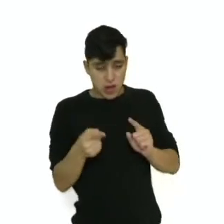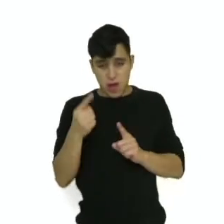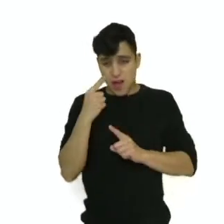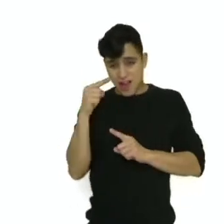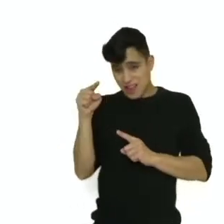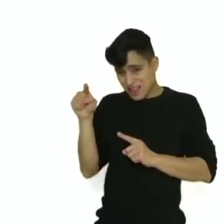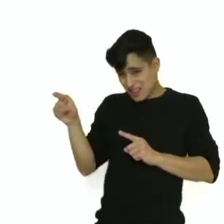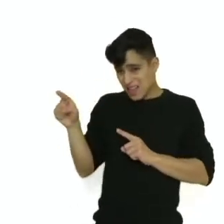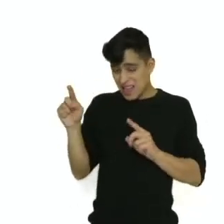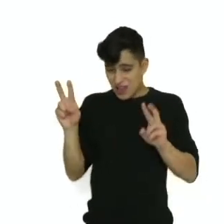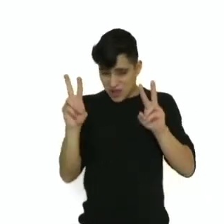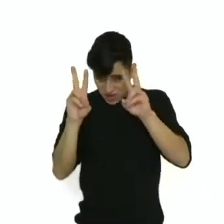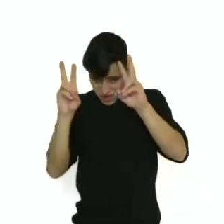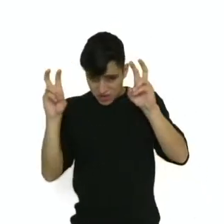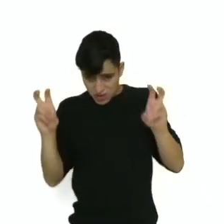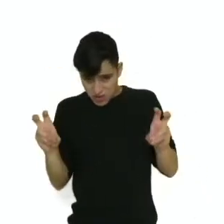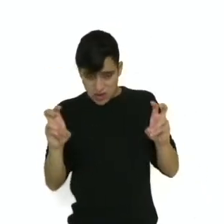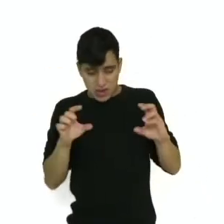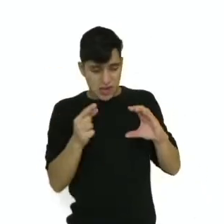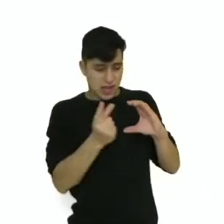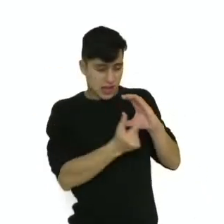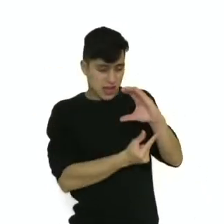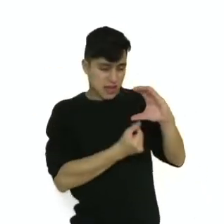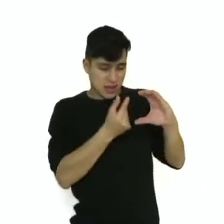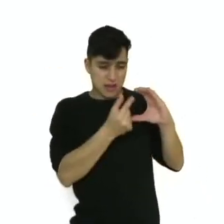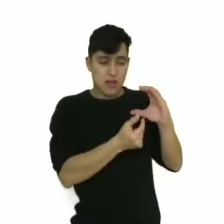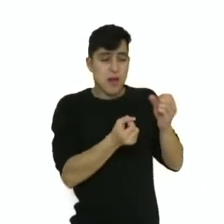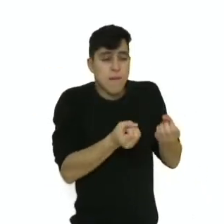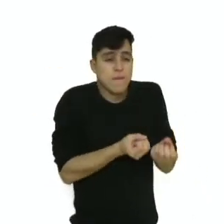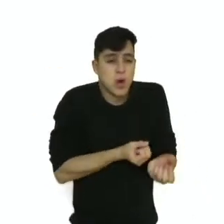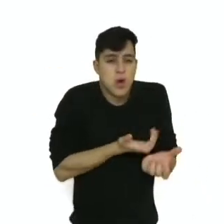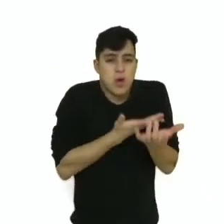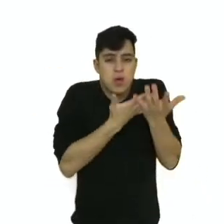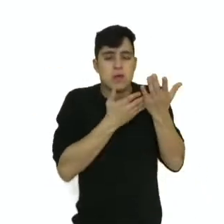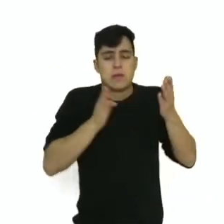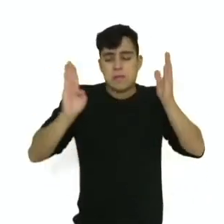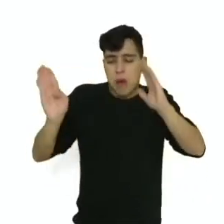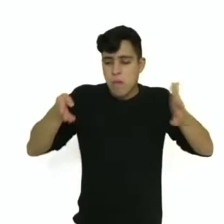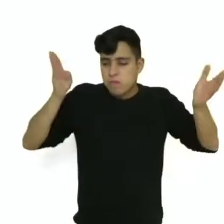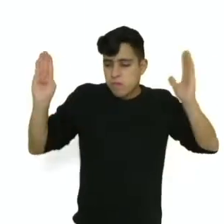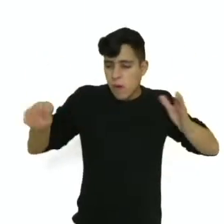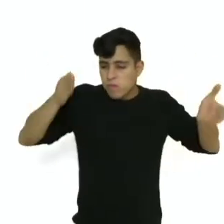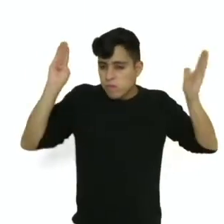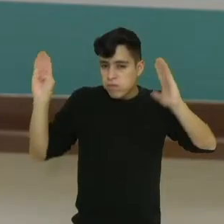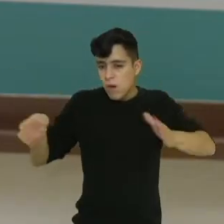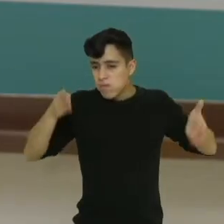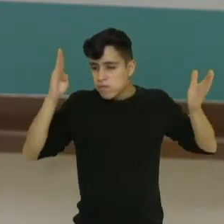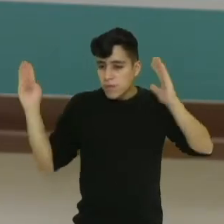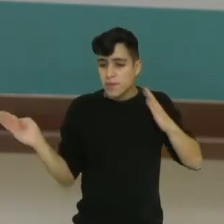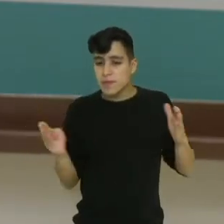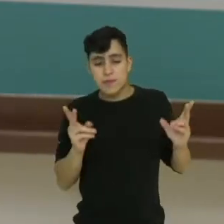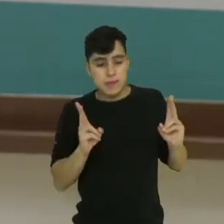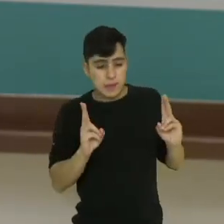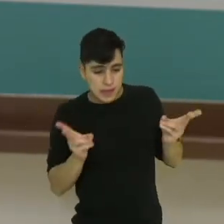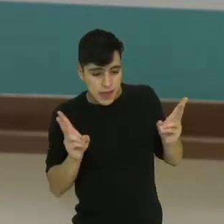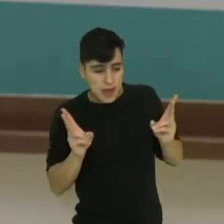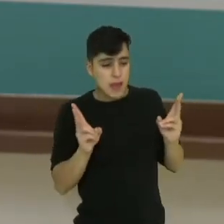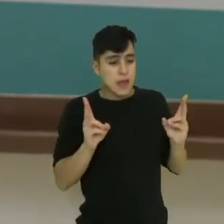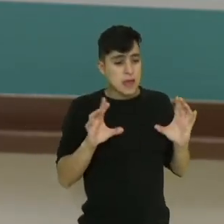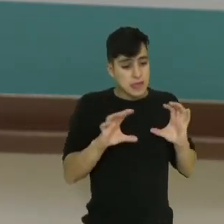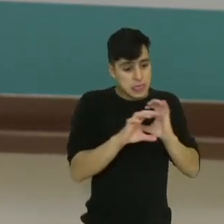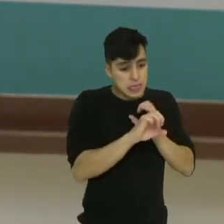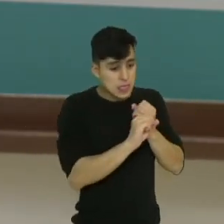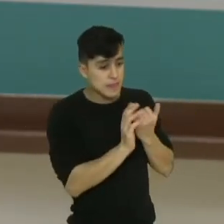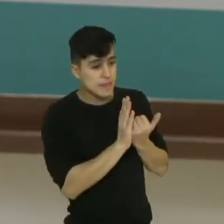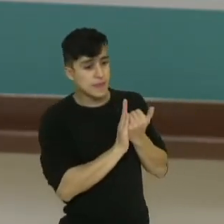situação da liberdade que o capitalismo produz, dessa otimização e dessa constante concentração do querer